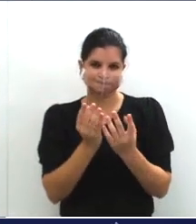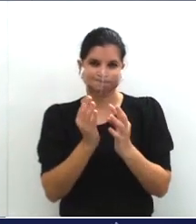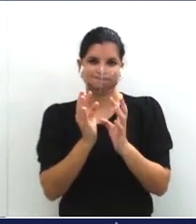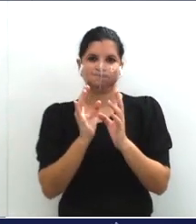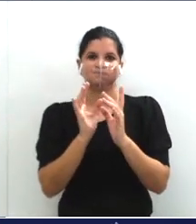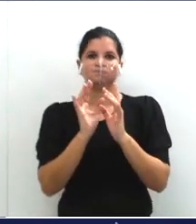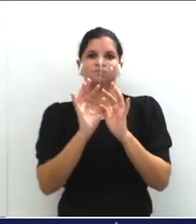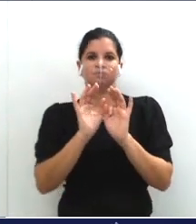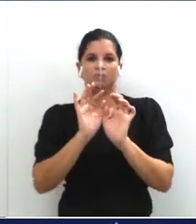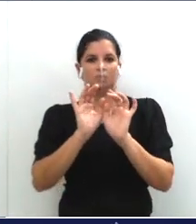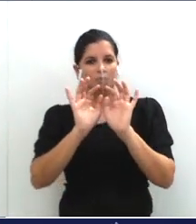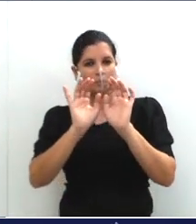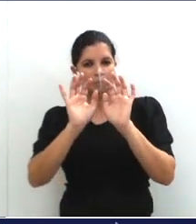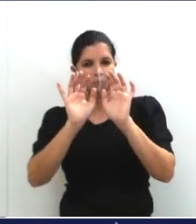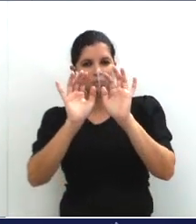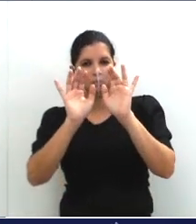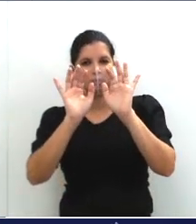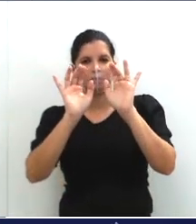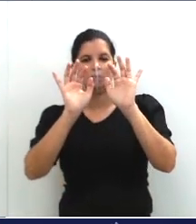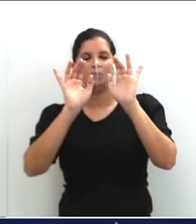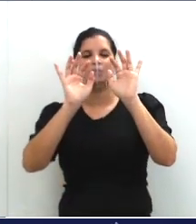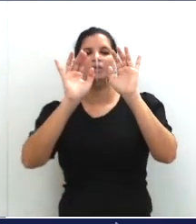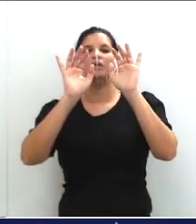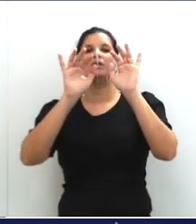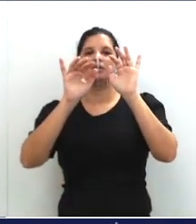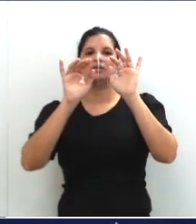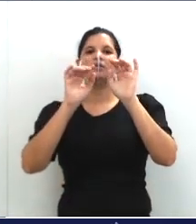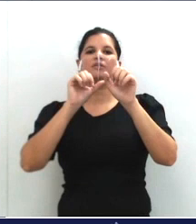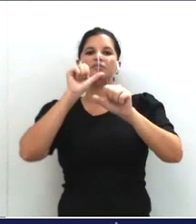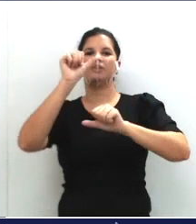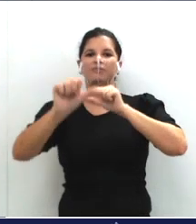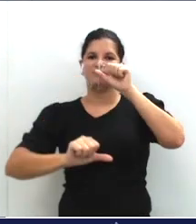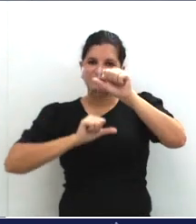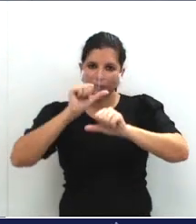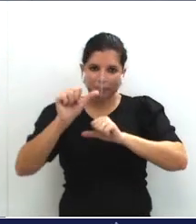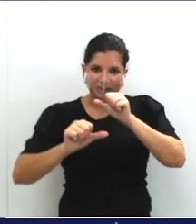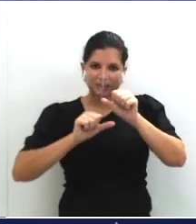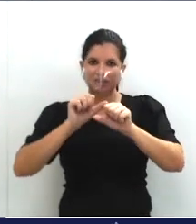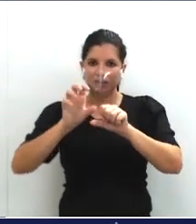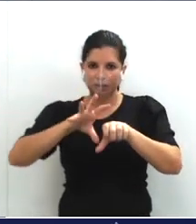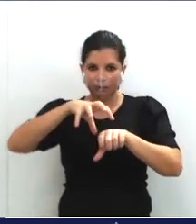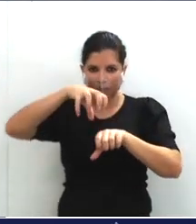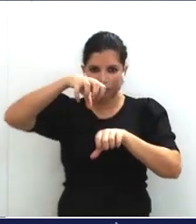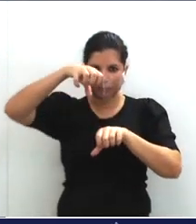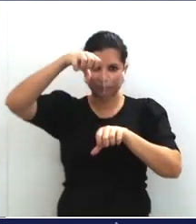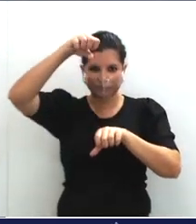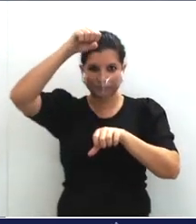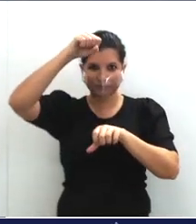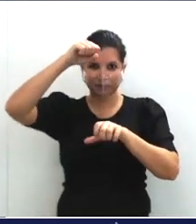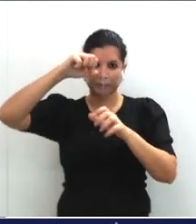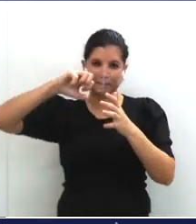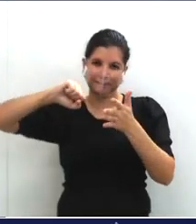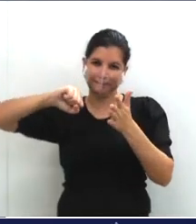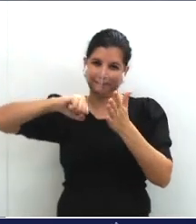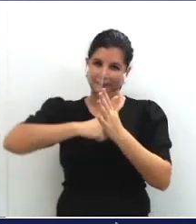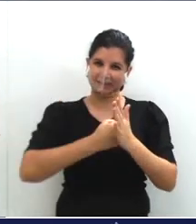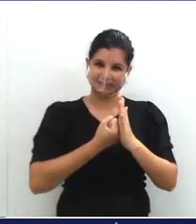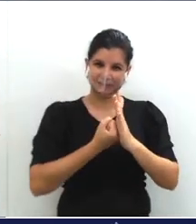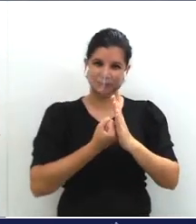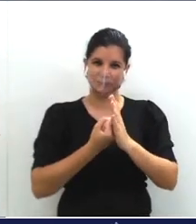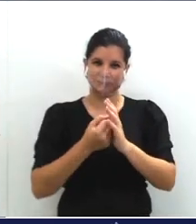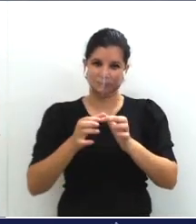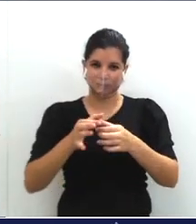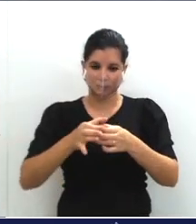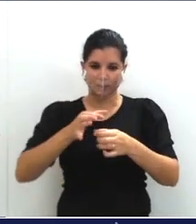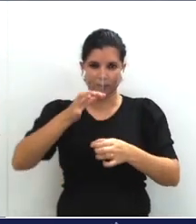essa água em vapor. Esse vapor, na realidade, ele vai ser conduzido a uma alta pressão por